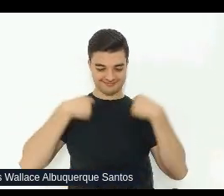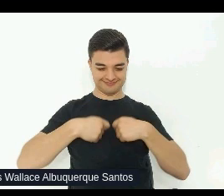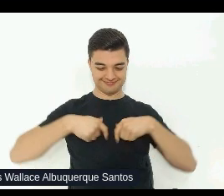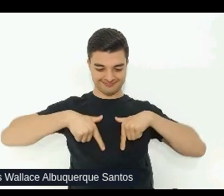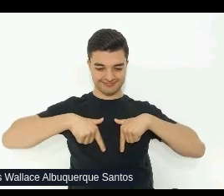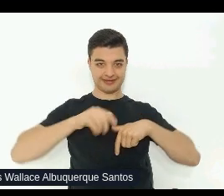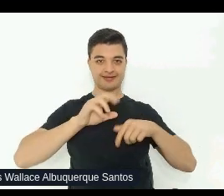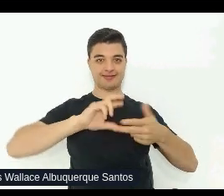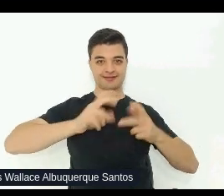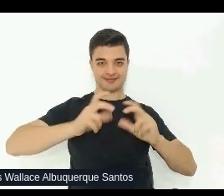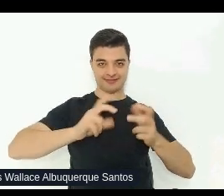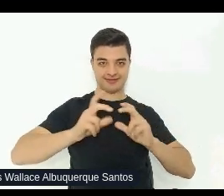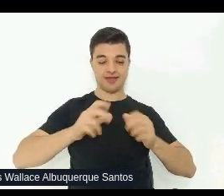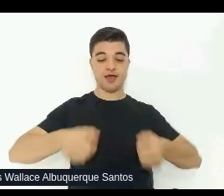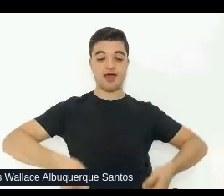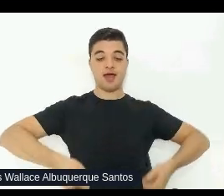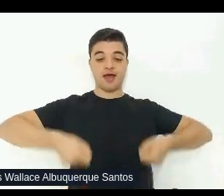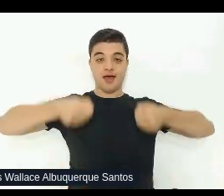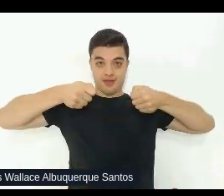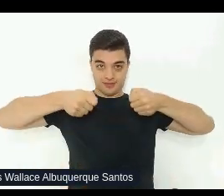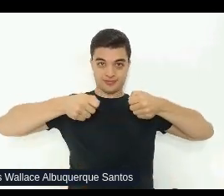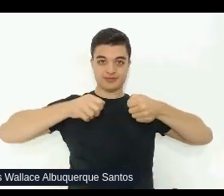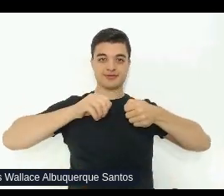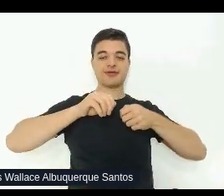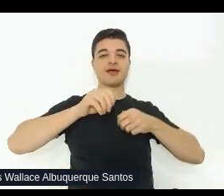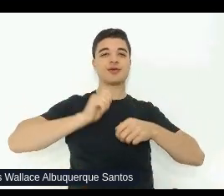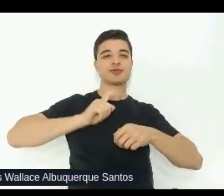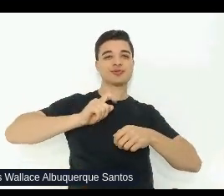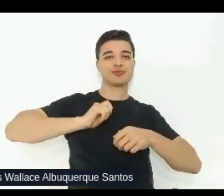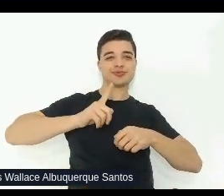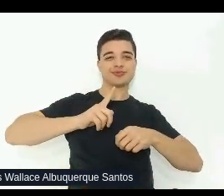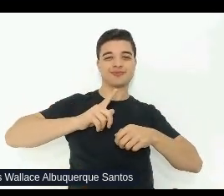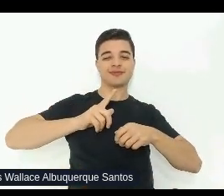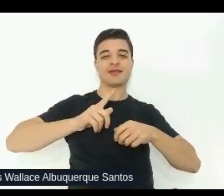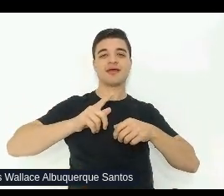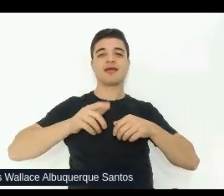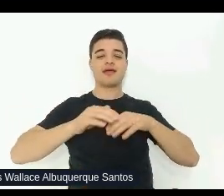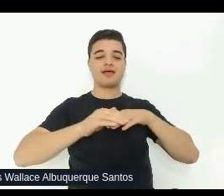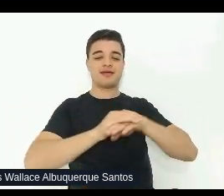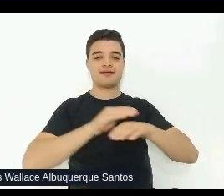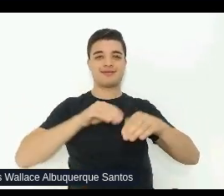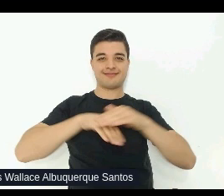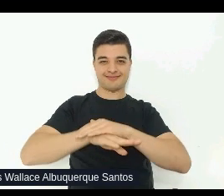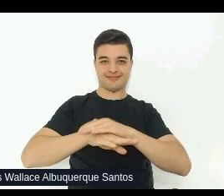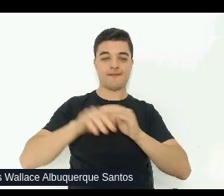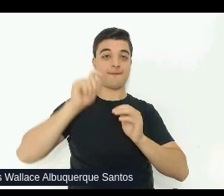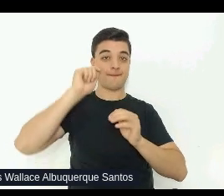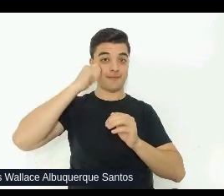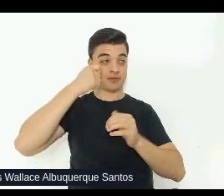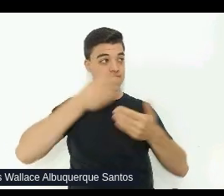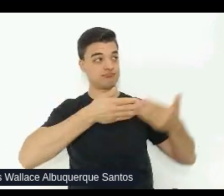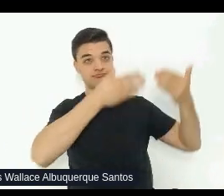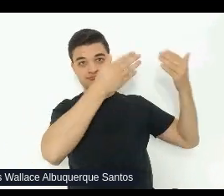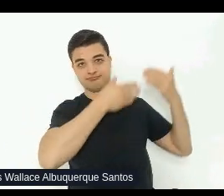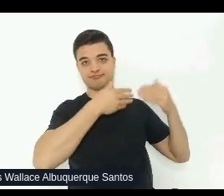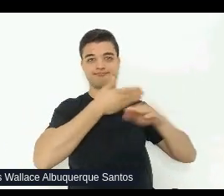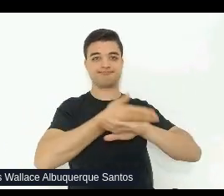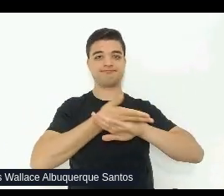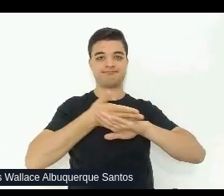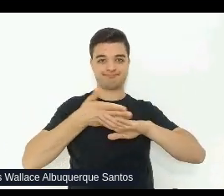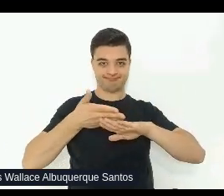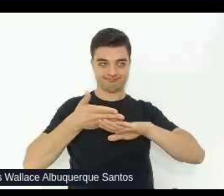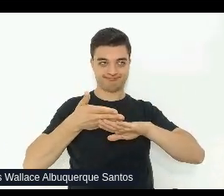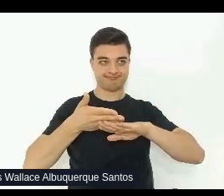um tênis preto. E vou no fundo branco, tá? Numa parede de fundo branco. E aí, assim, eu tô apresentando o slide,